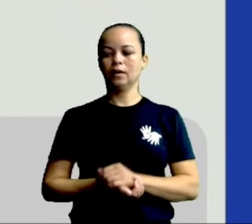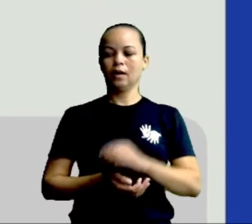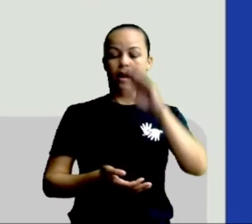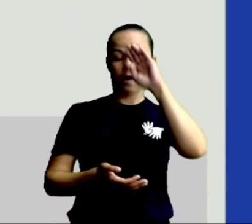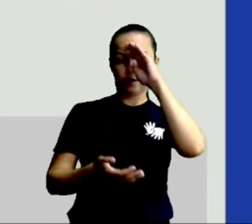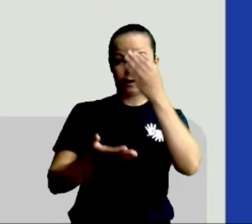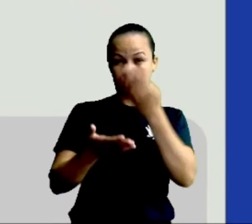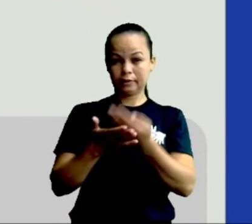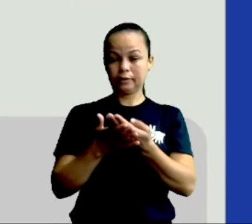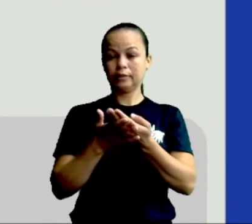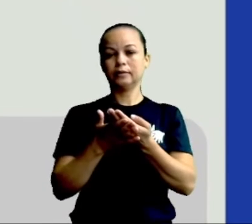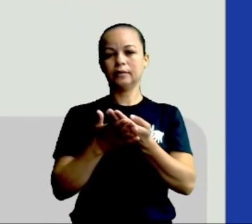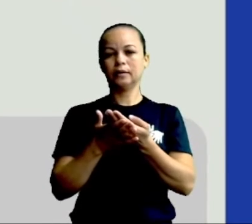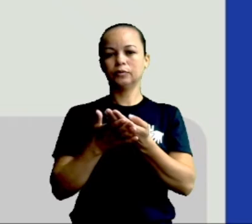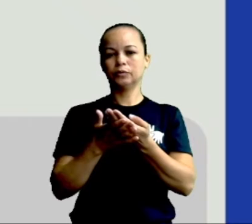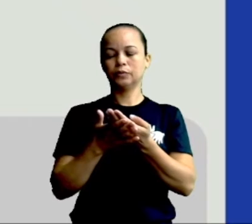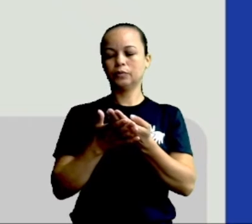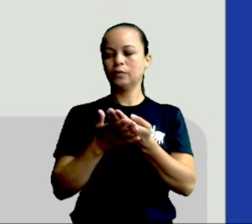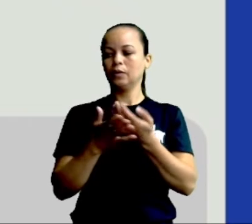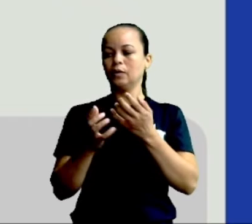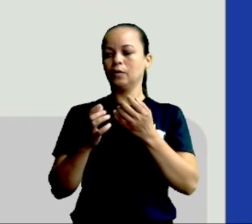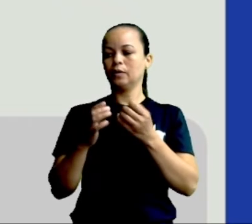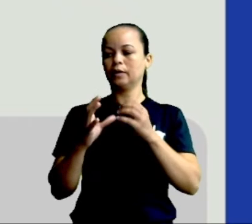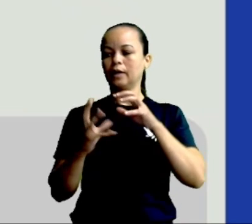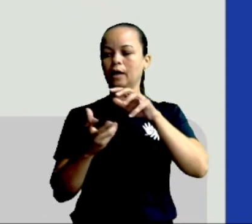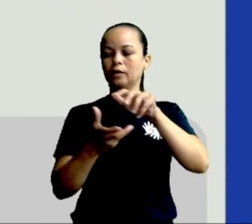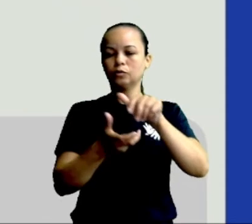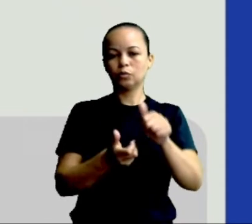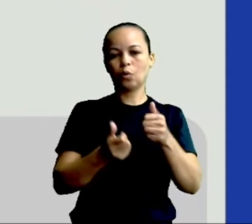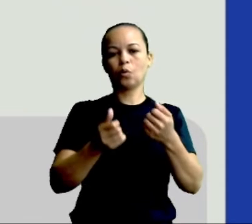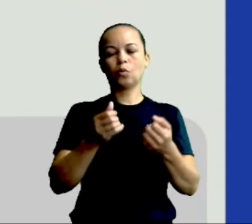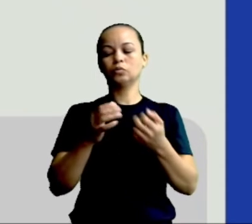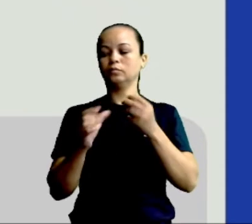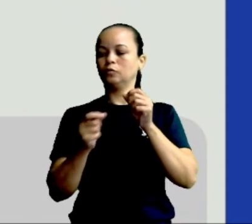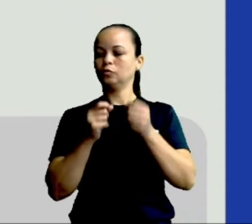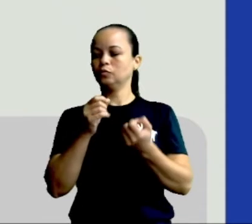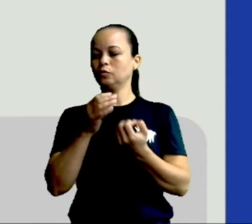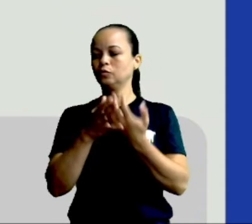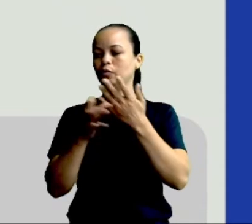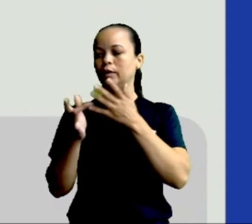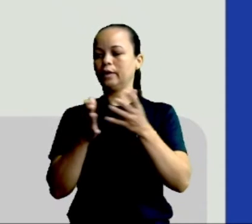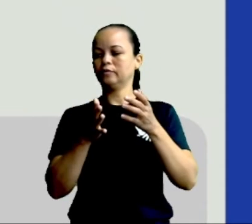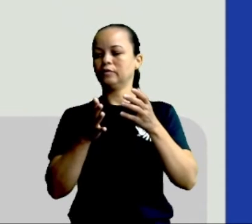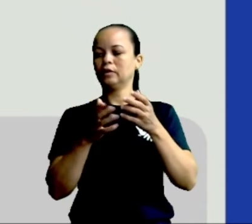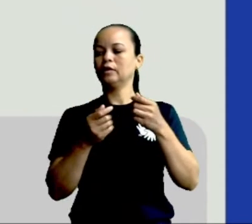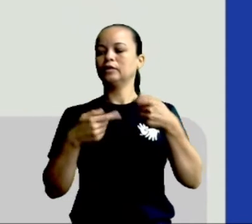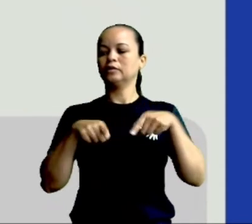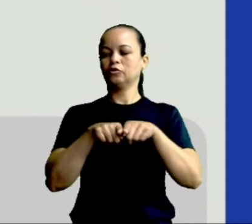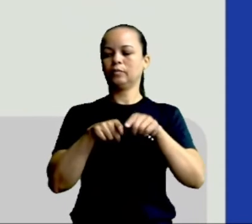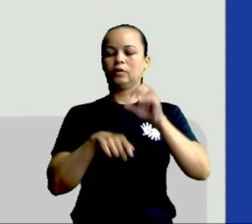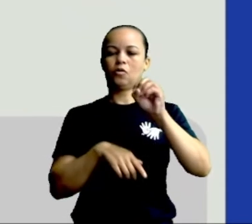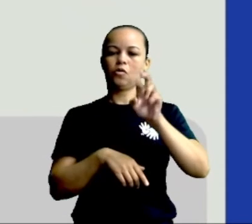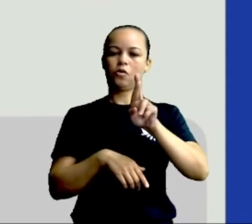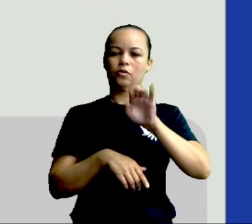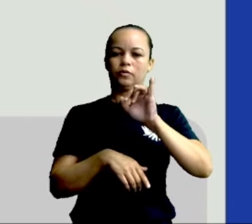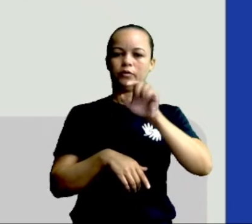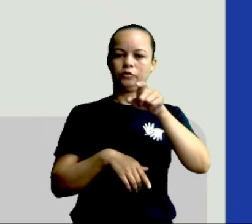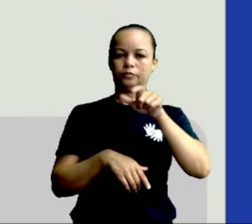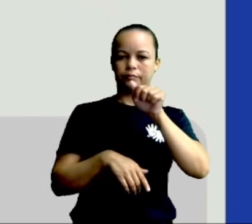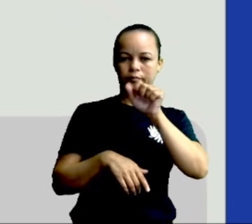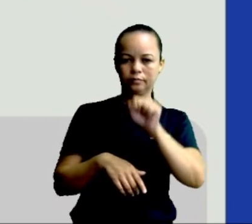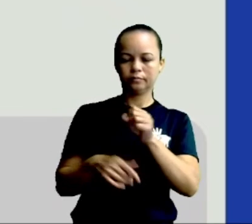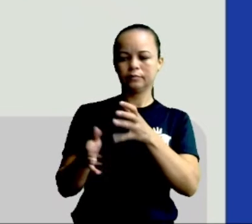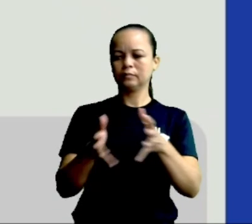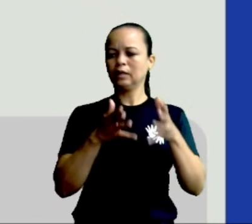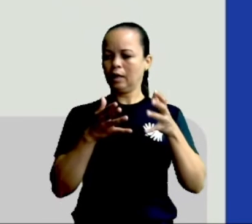Acreditam no Criador do mundo e das divindades, que são chamadas de orixás. Reis, que